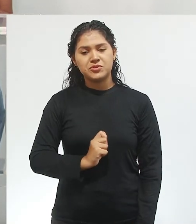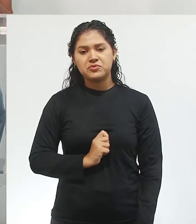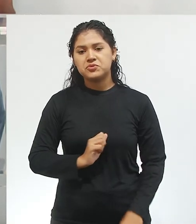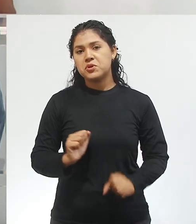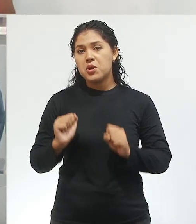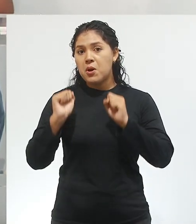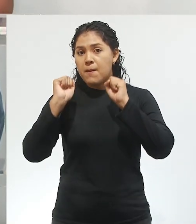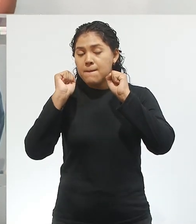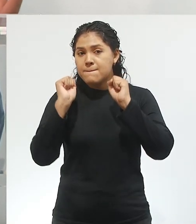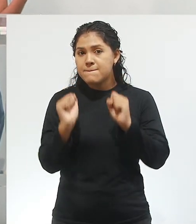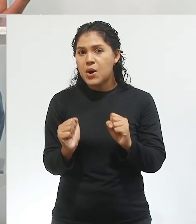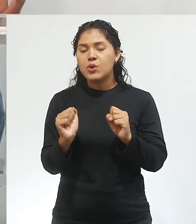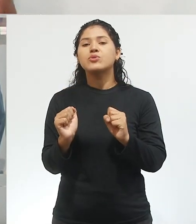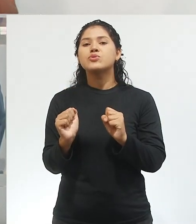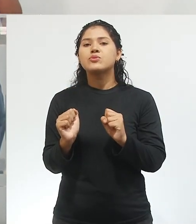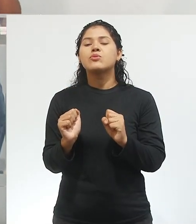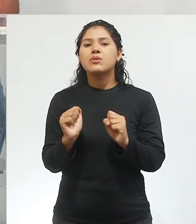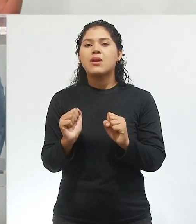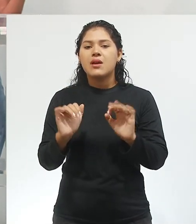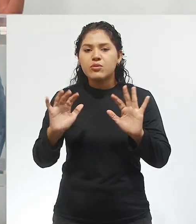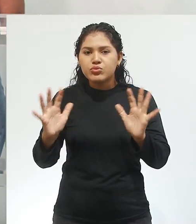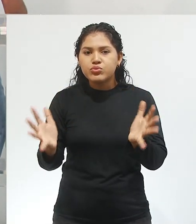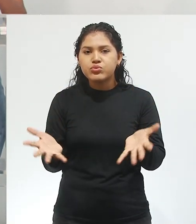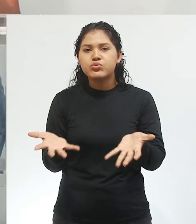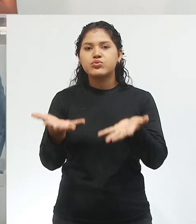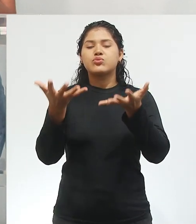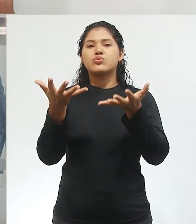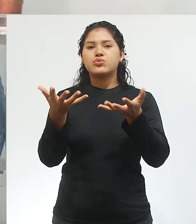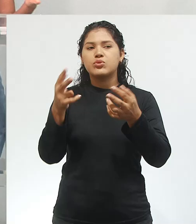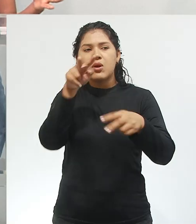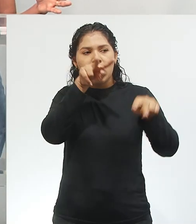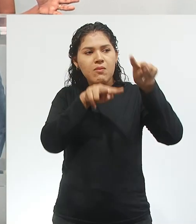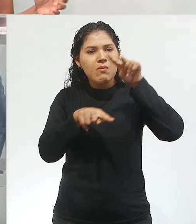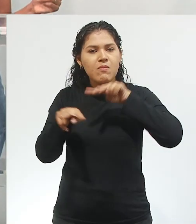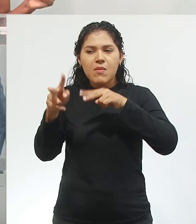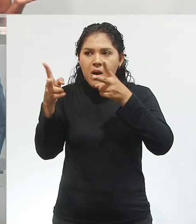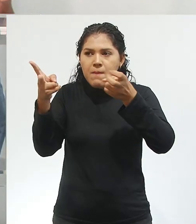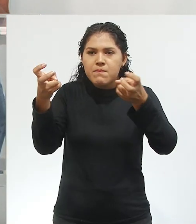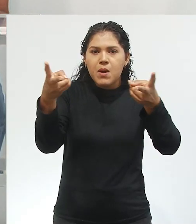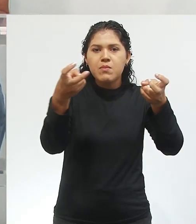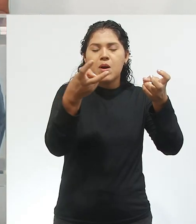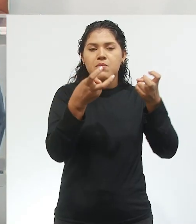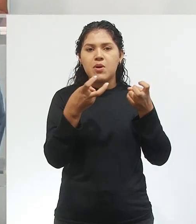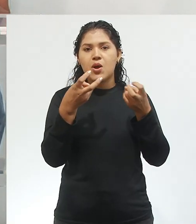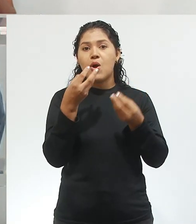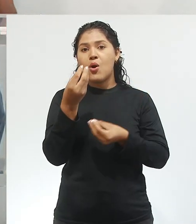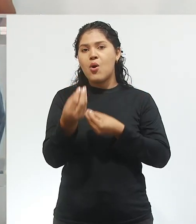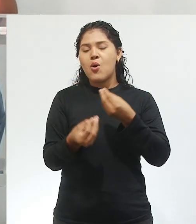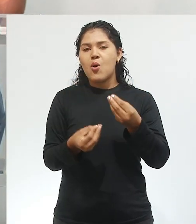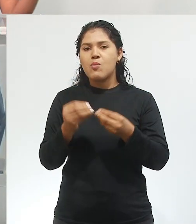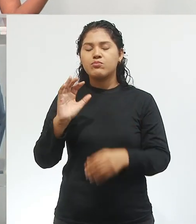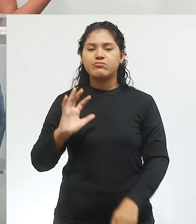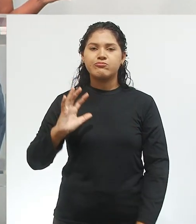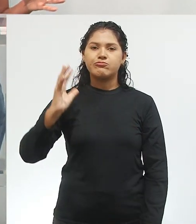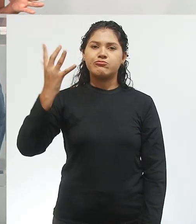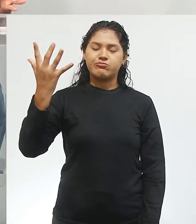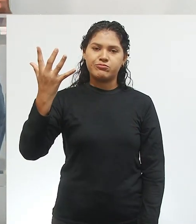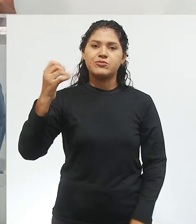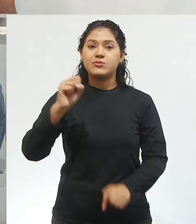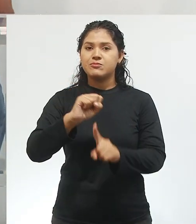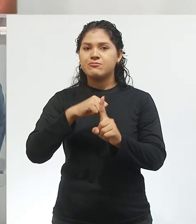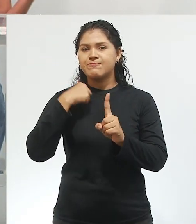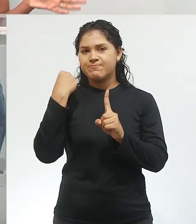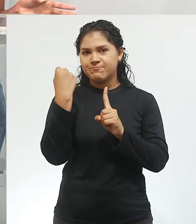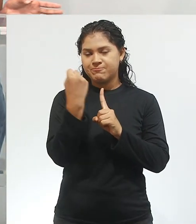pode lhe proporcionar no entendimento, né, da visão de mundo, a partir desse